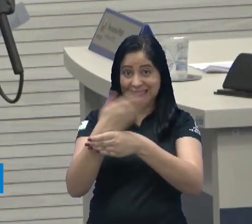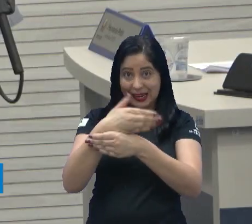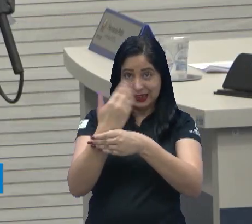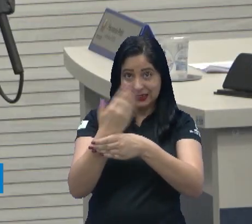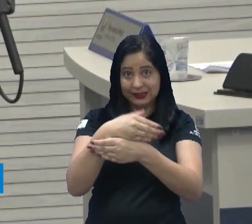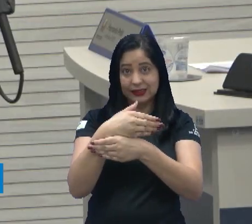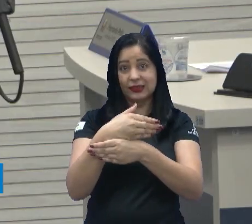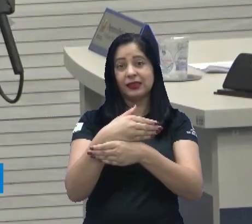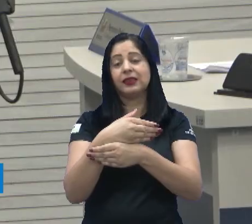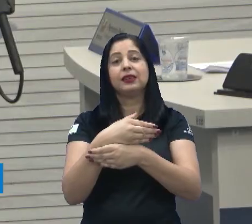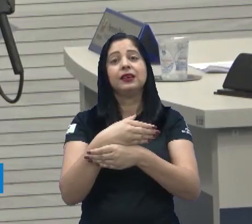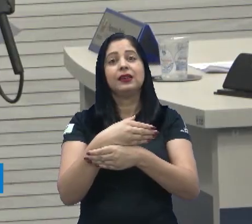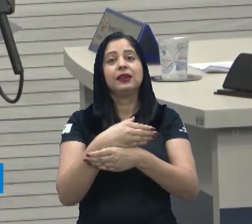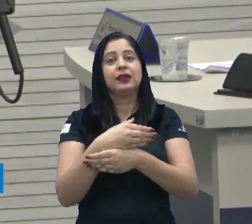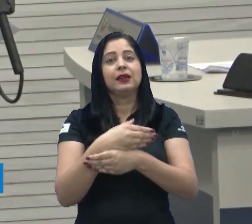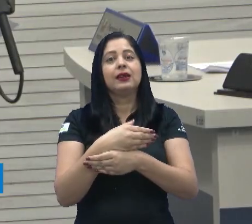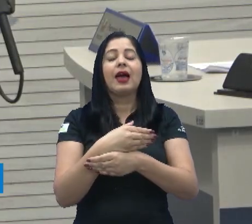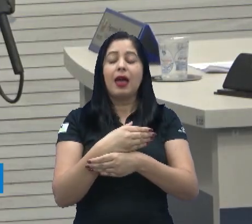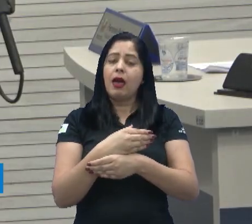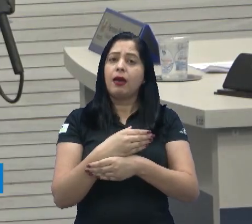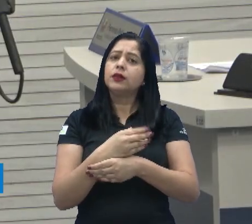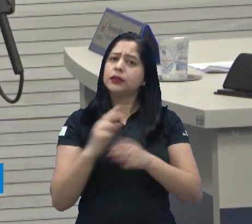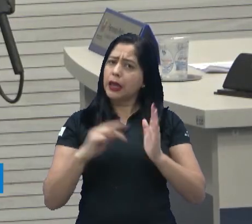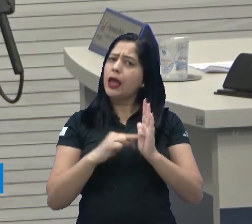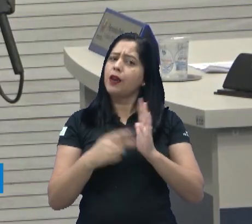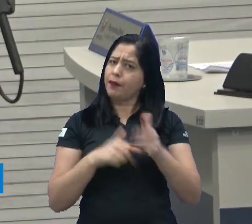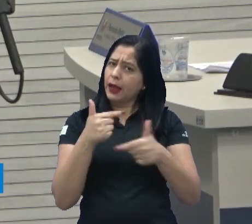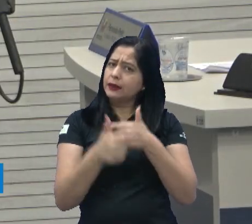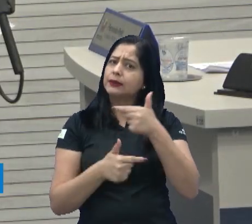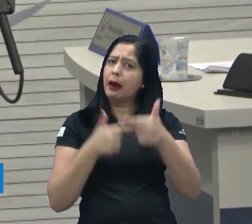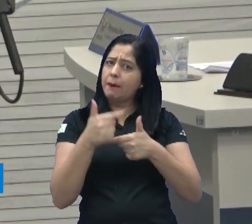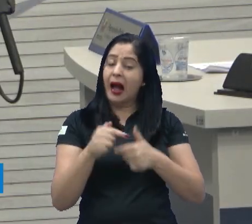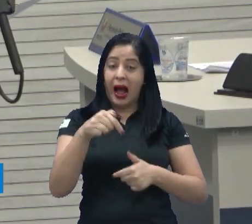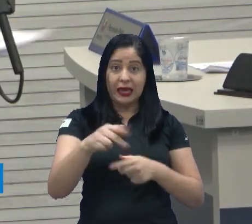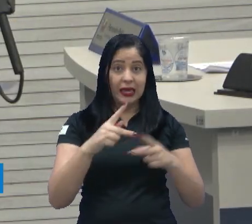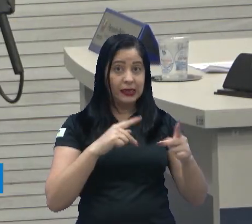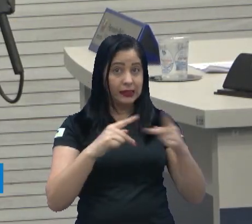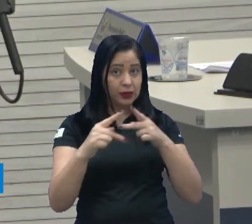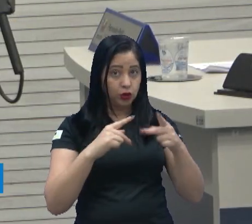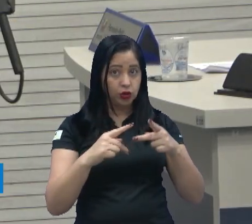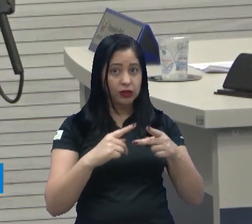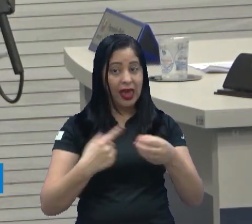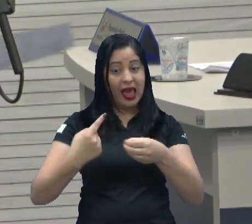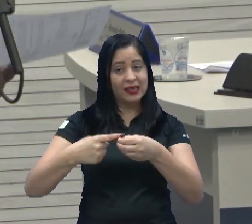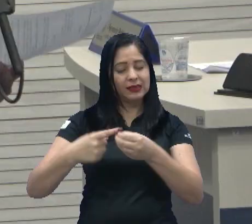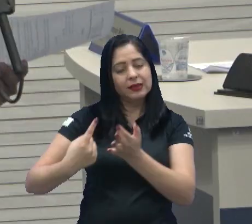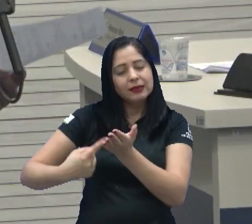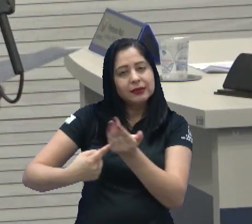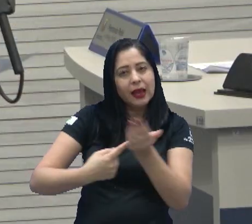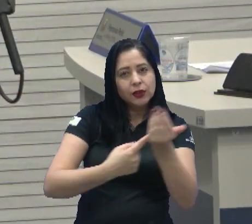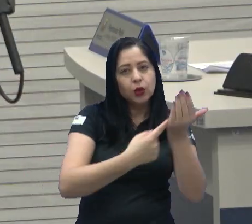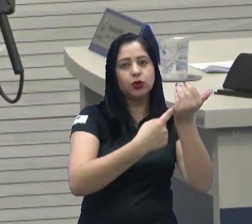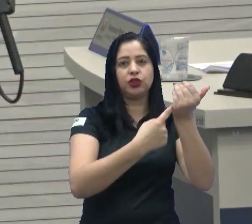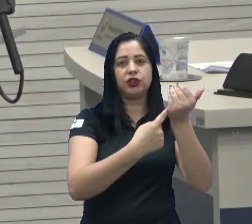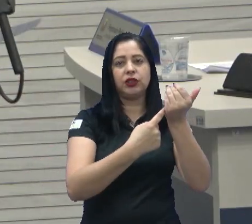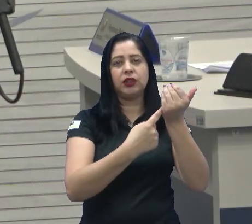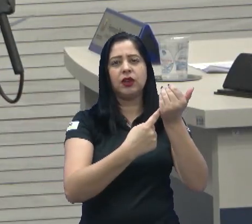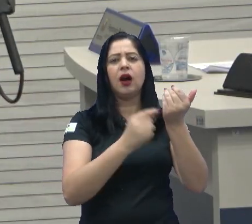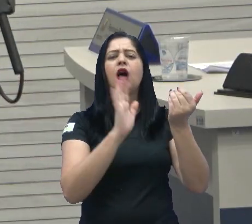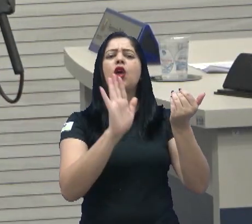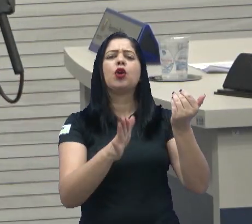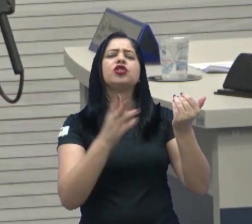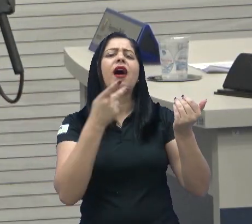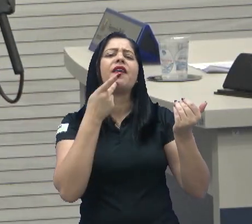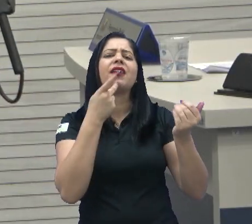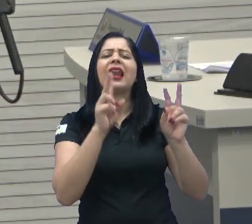porque é uma frente de trabalho. São José dos Campos é a cidade da tecnologia, nós estamos falando de segurança, nós estamos falando de transporte público, nós